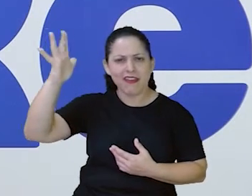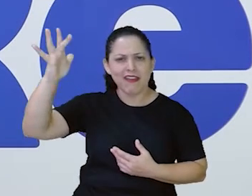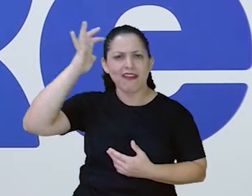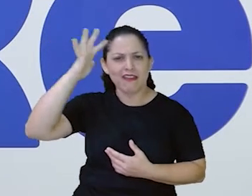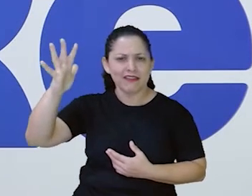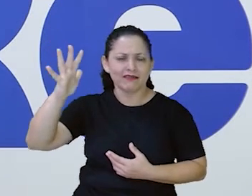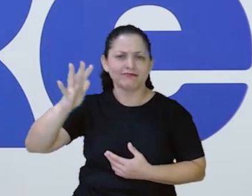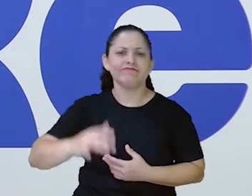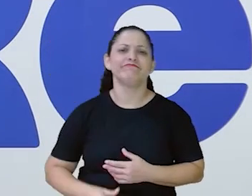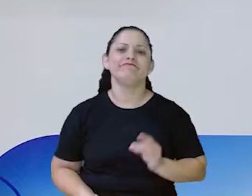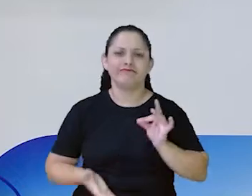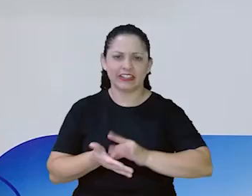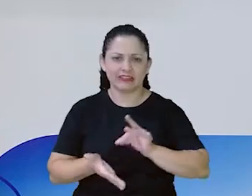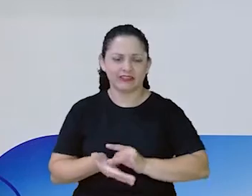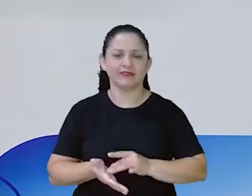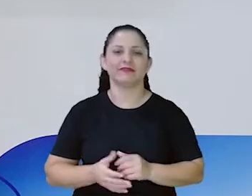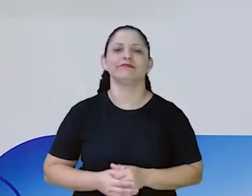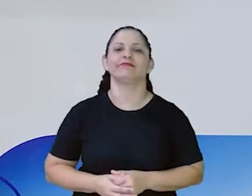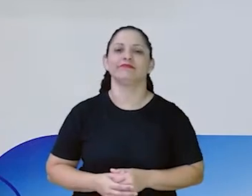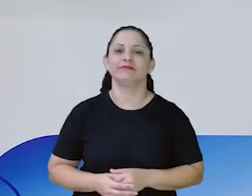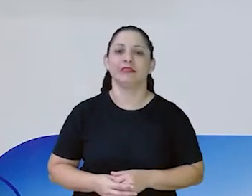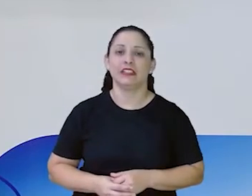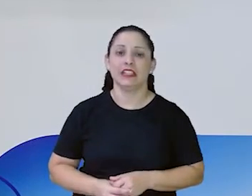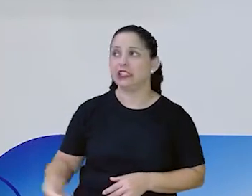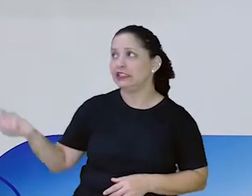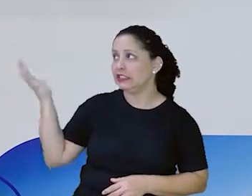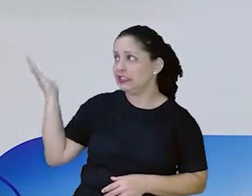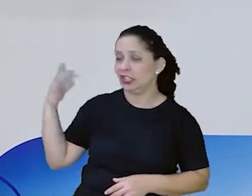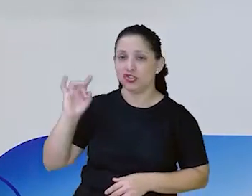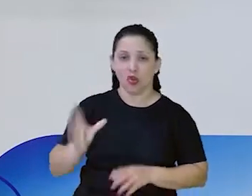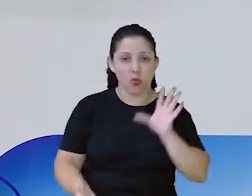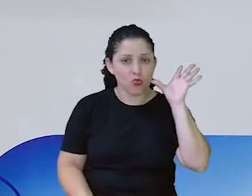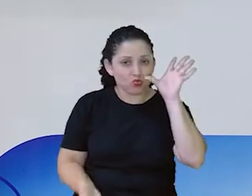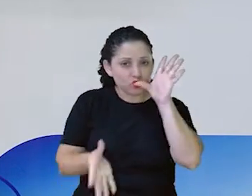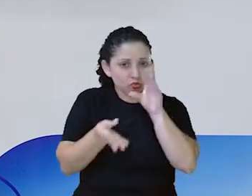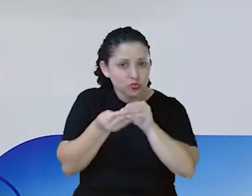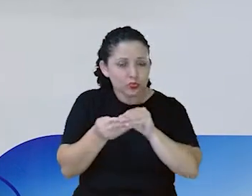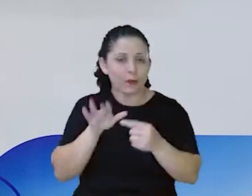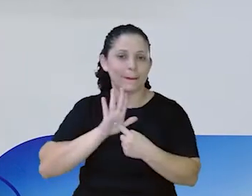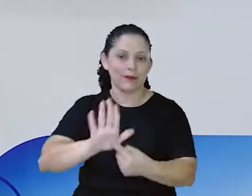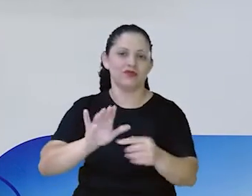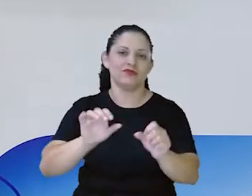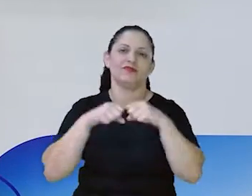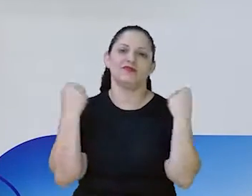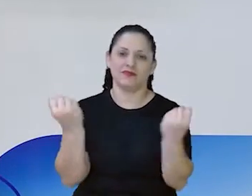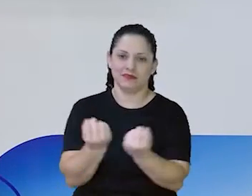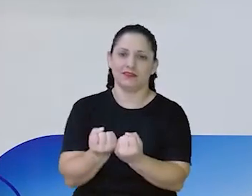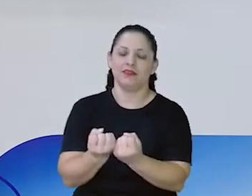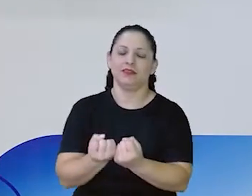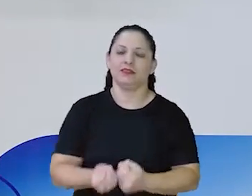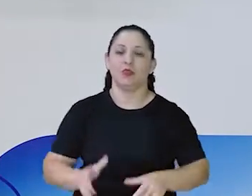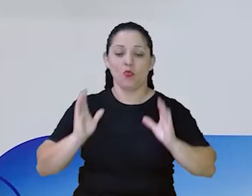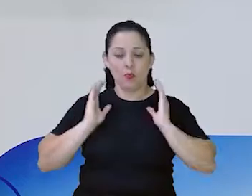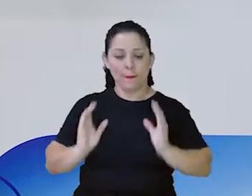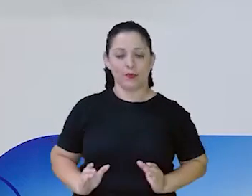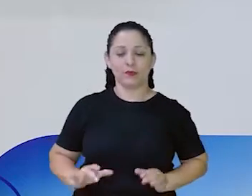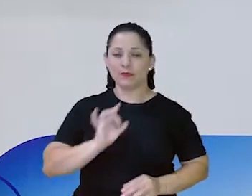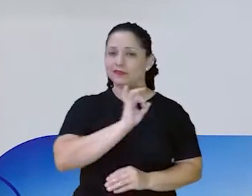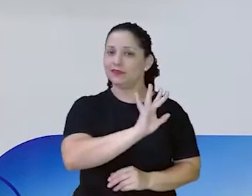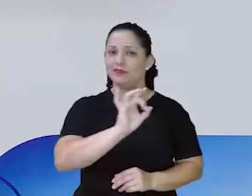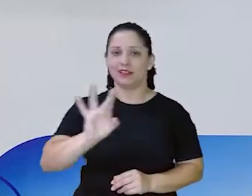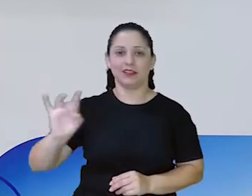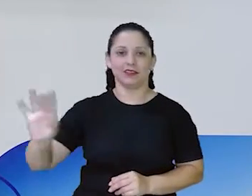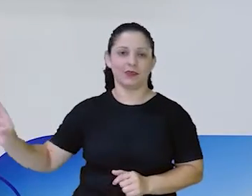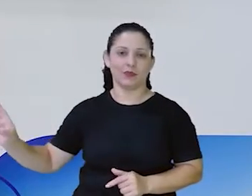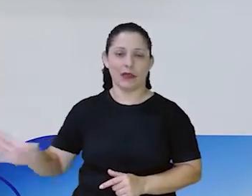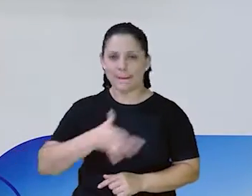presente. Ali é só um recorte do que seria a nossa sociedade, né? Exatamente. Cada pessoa que está